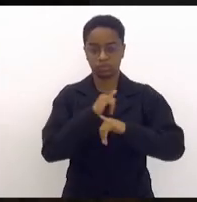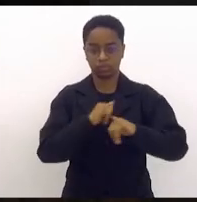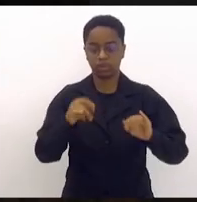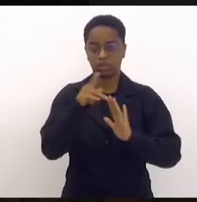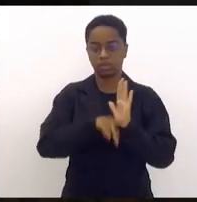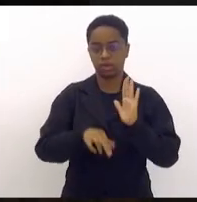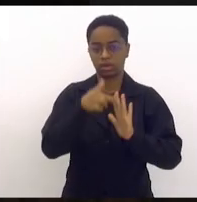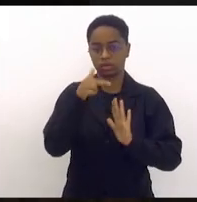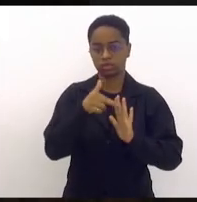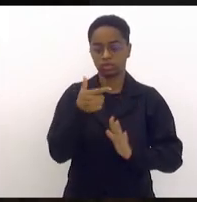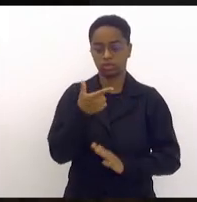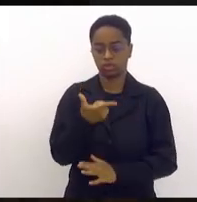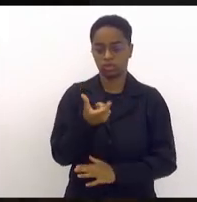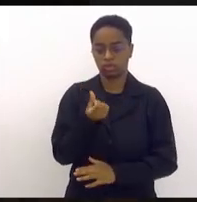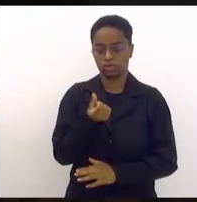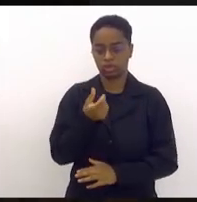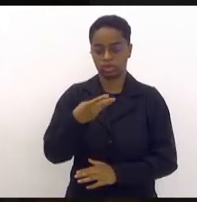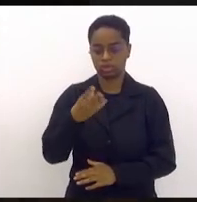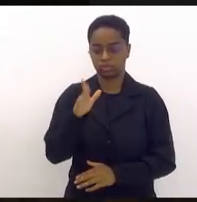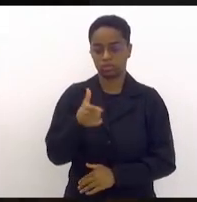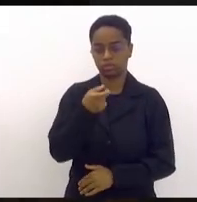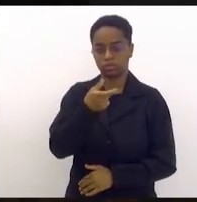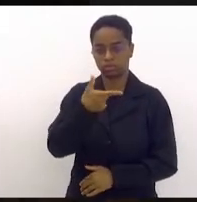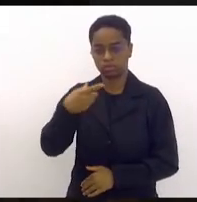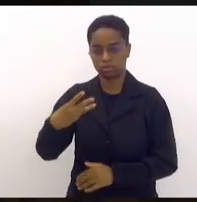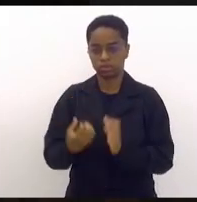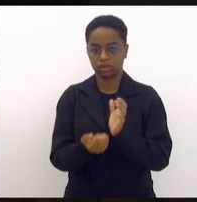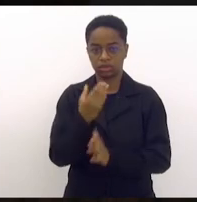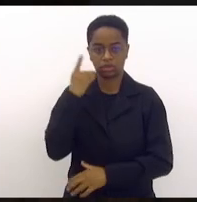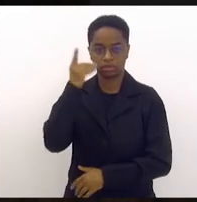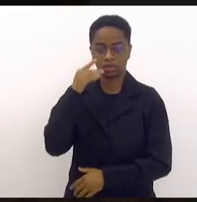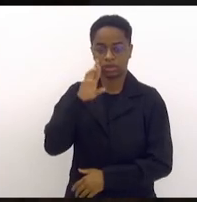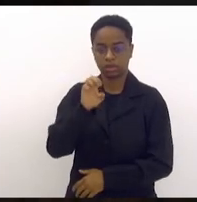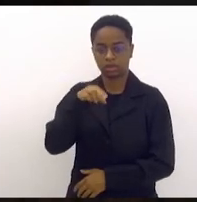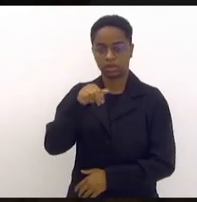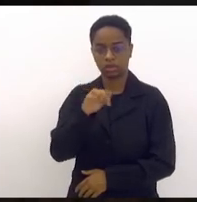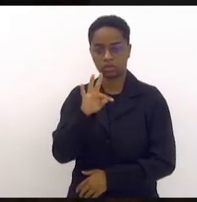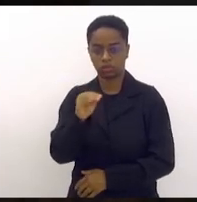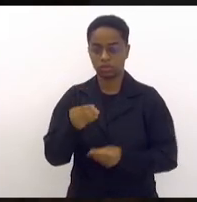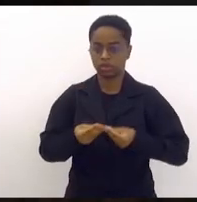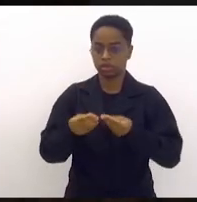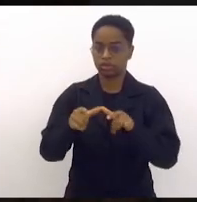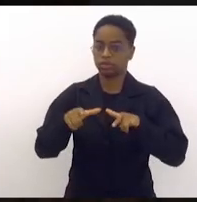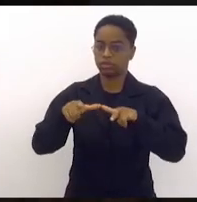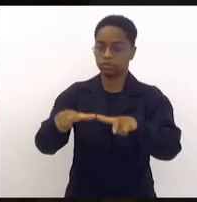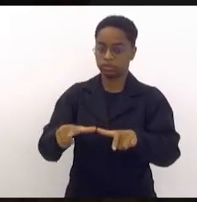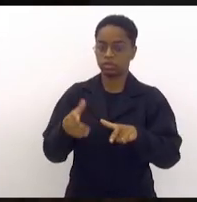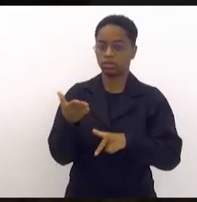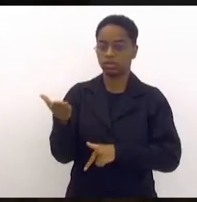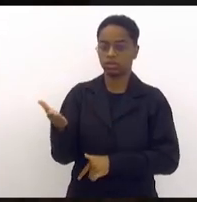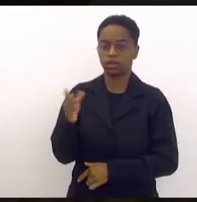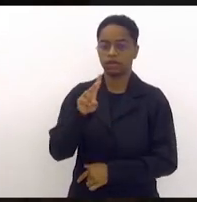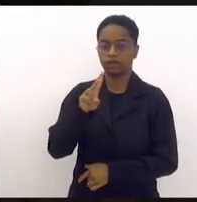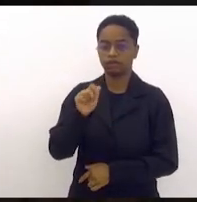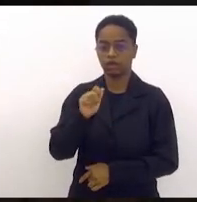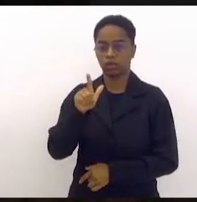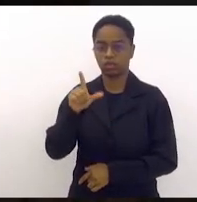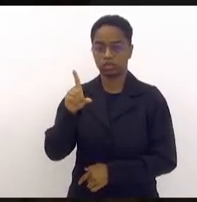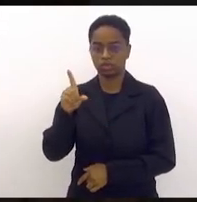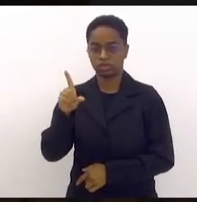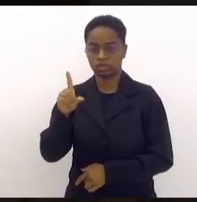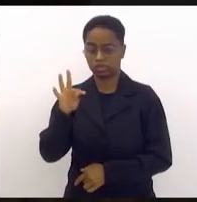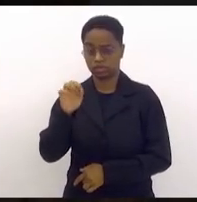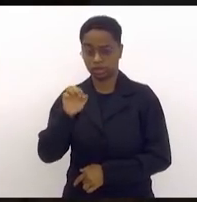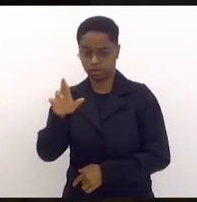de resolução número 263-23, de autor e deputado Renato Miranda, que concede diploma Willis Guimarães, ao senhor Volta de Almeida, Paixão,